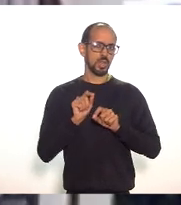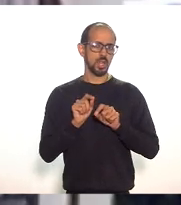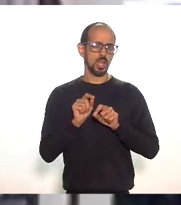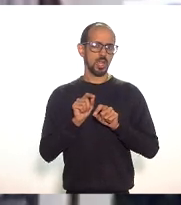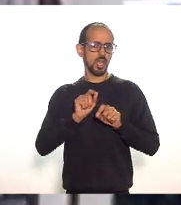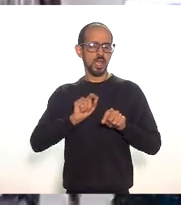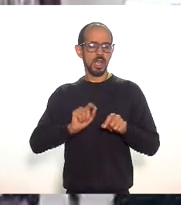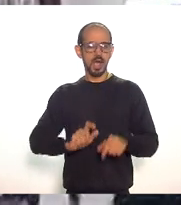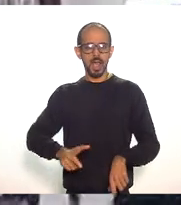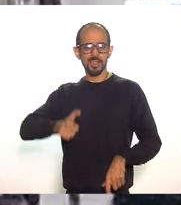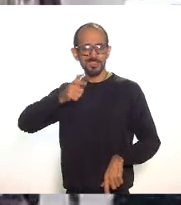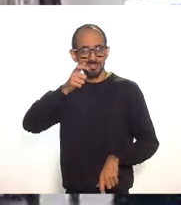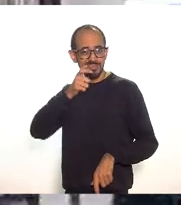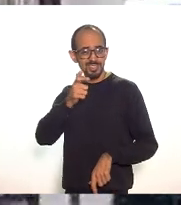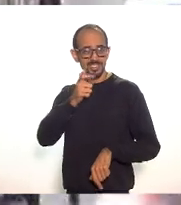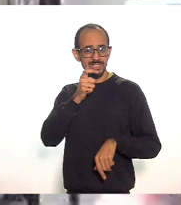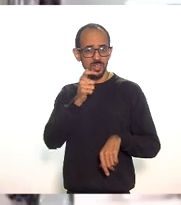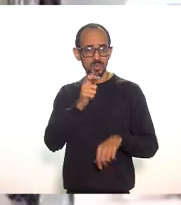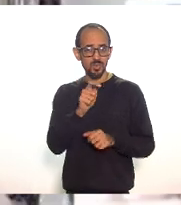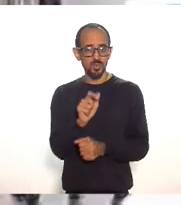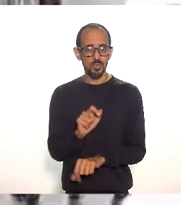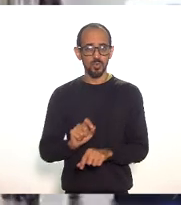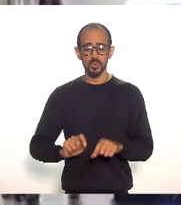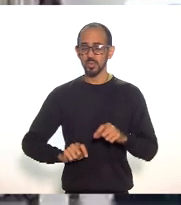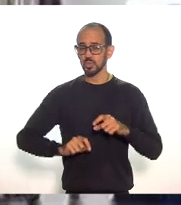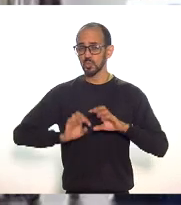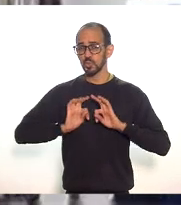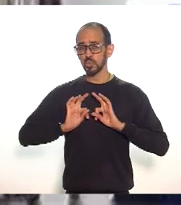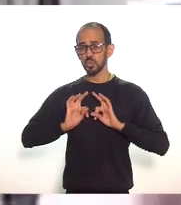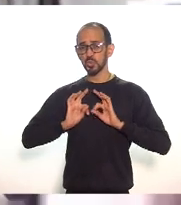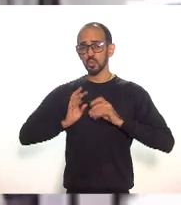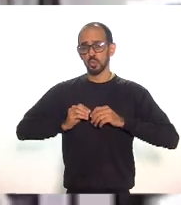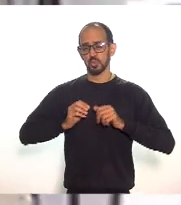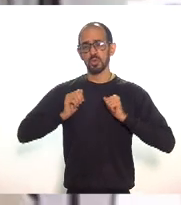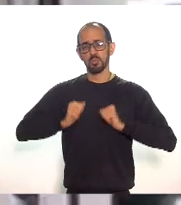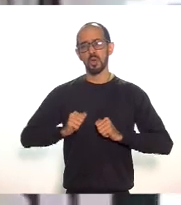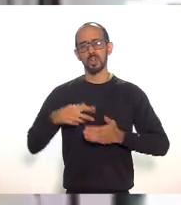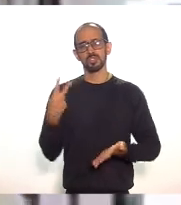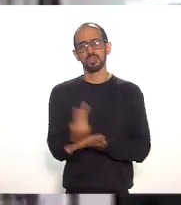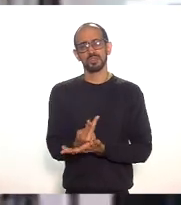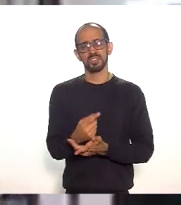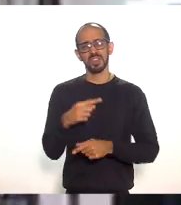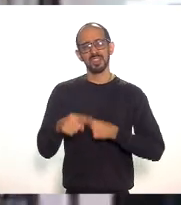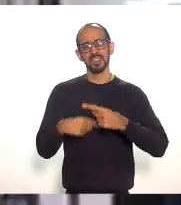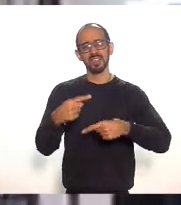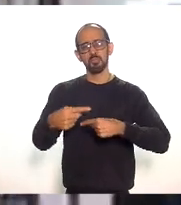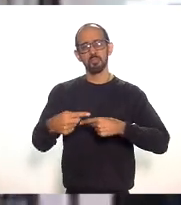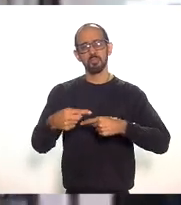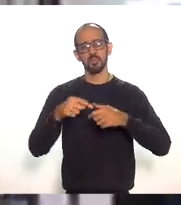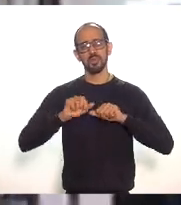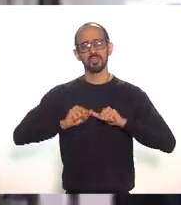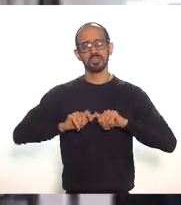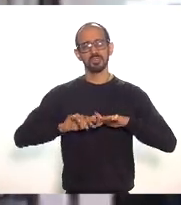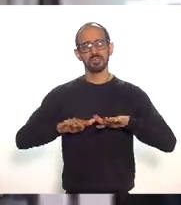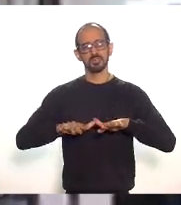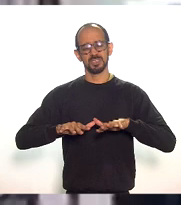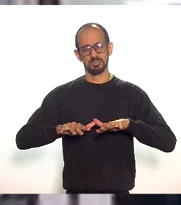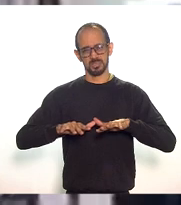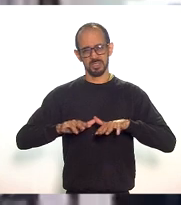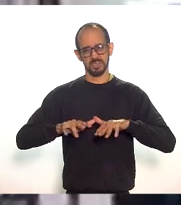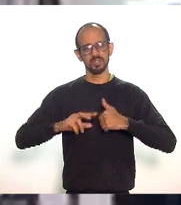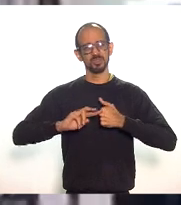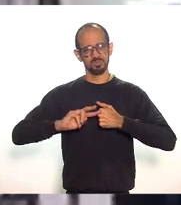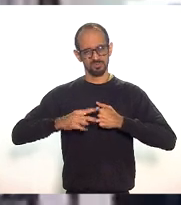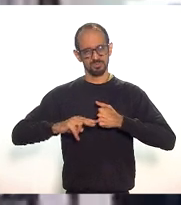atento o que poderá vir depois que passar os efeitos desta